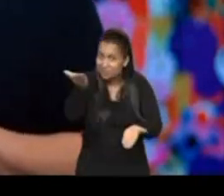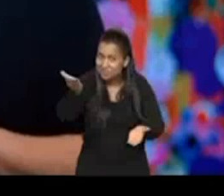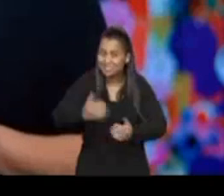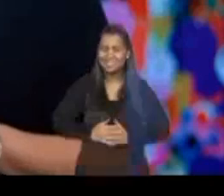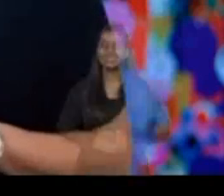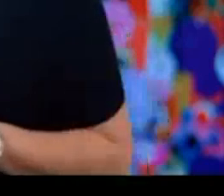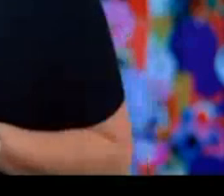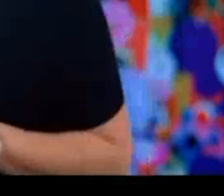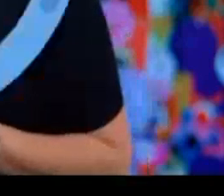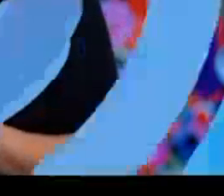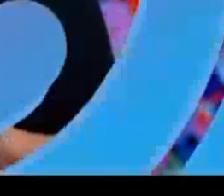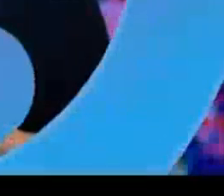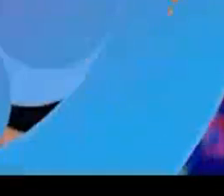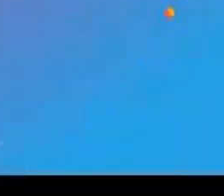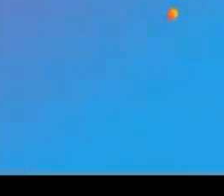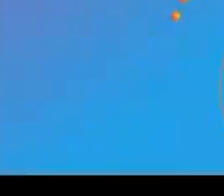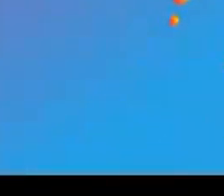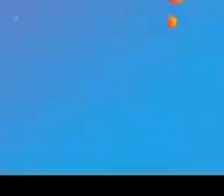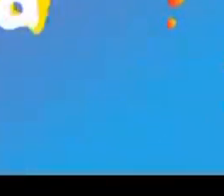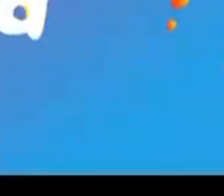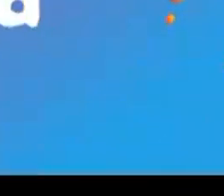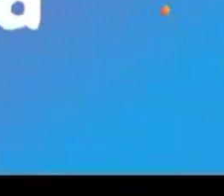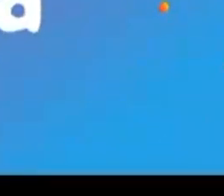e até a próxima!